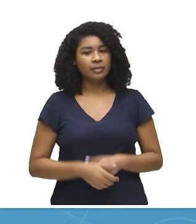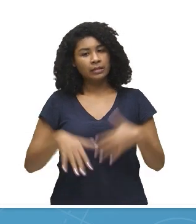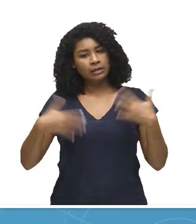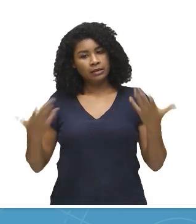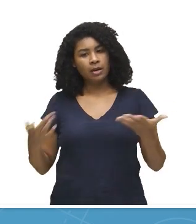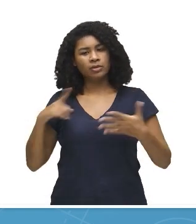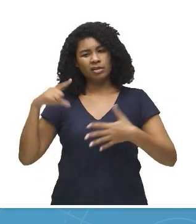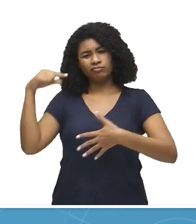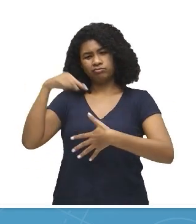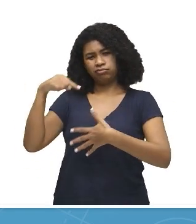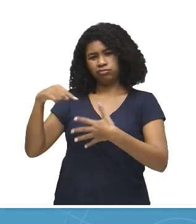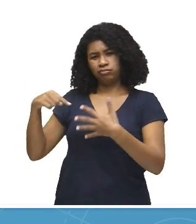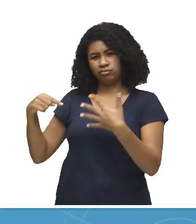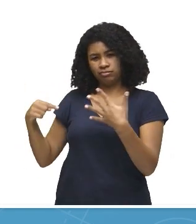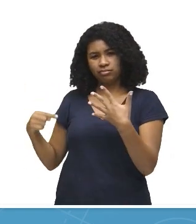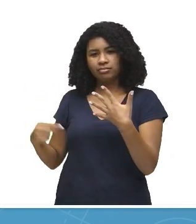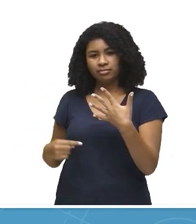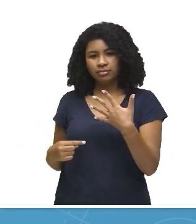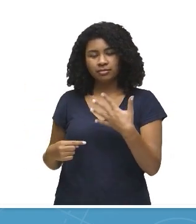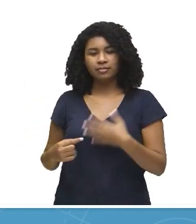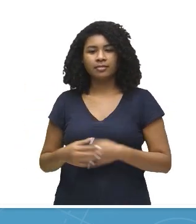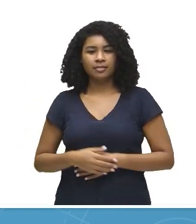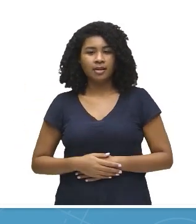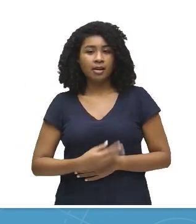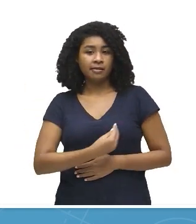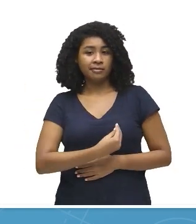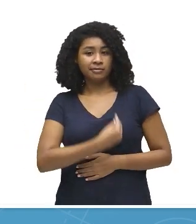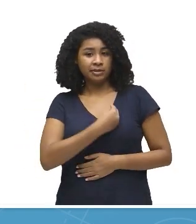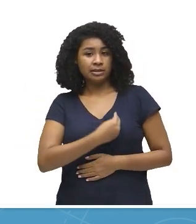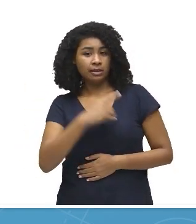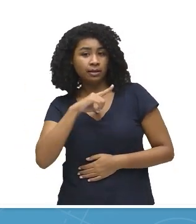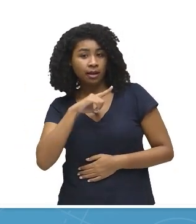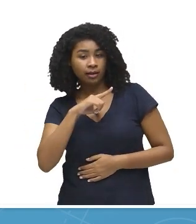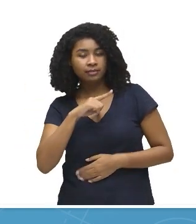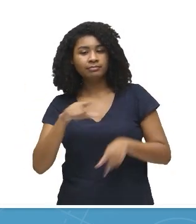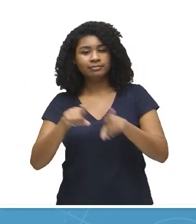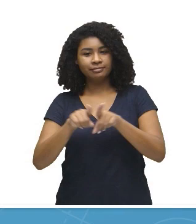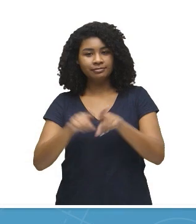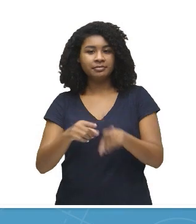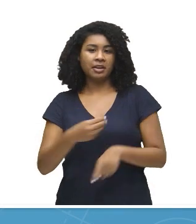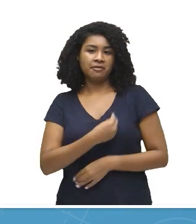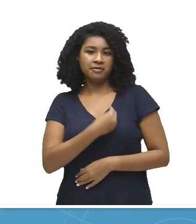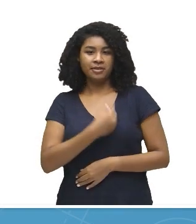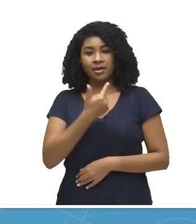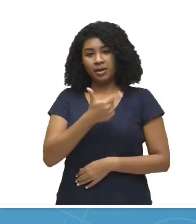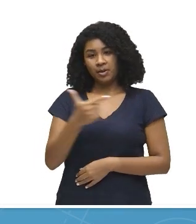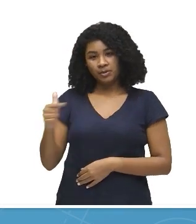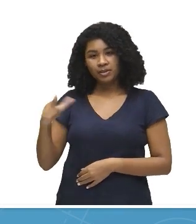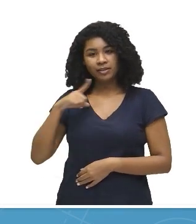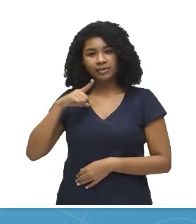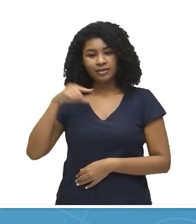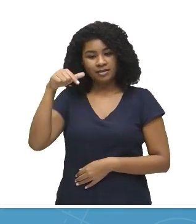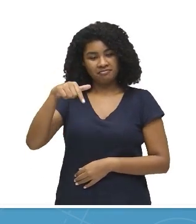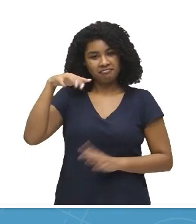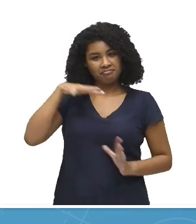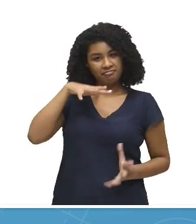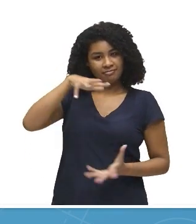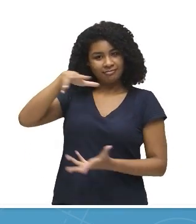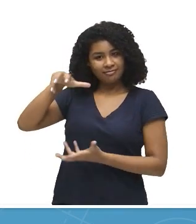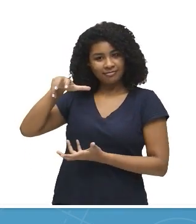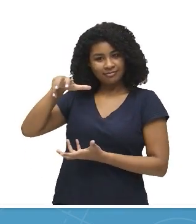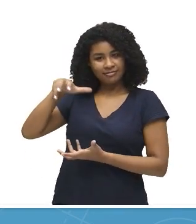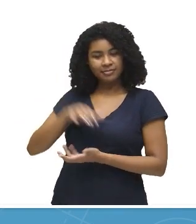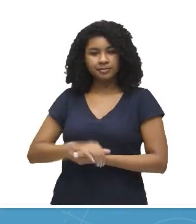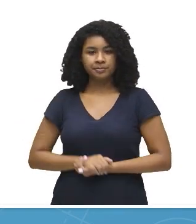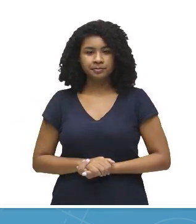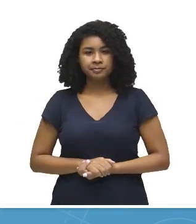elementos, né, vivos e não vivos que existem aí na Terra. Então nós temos